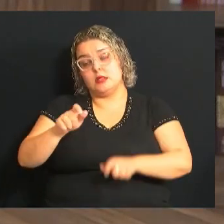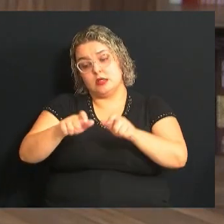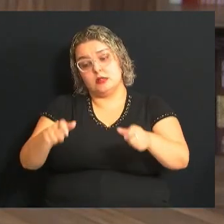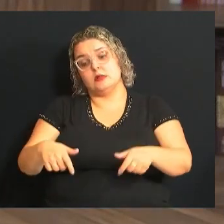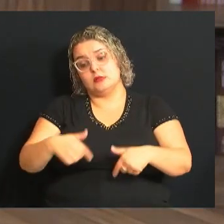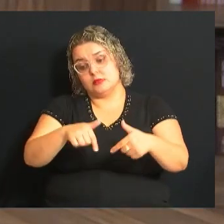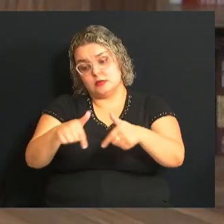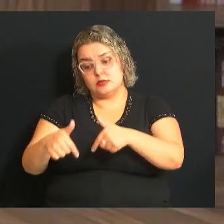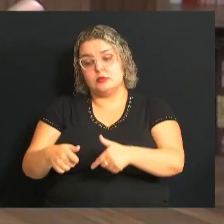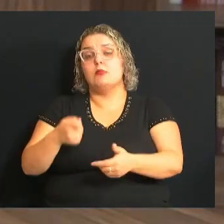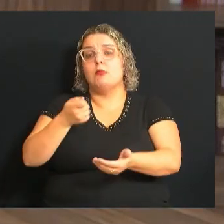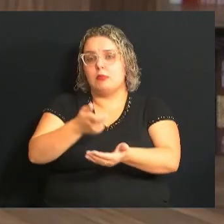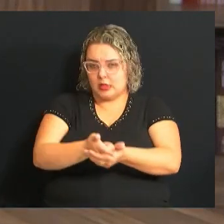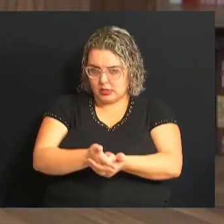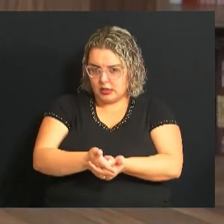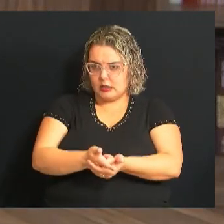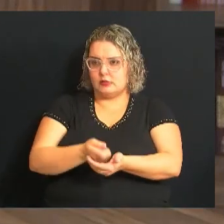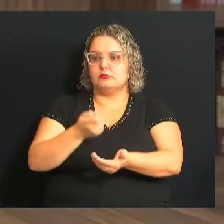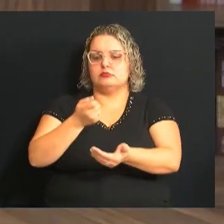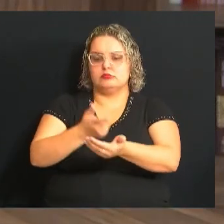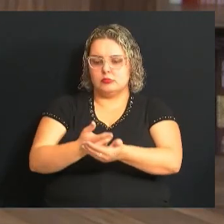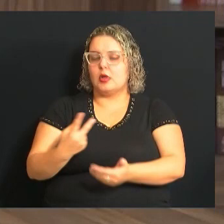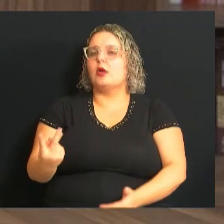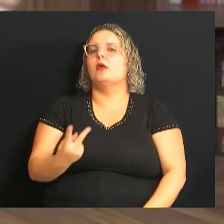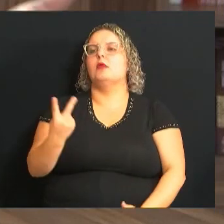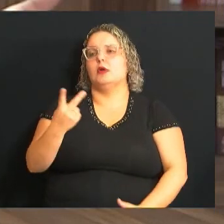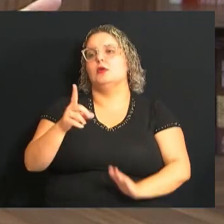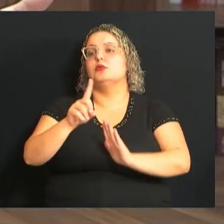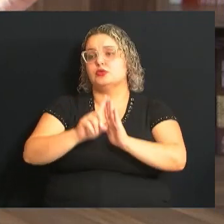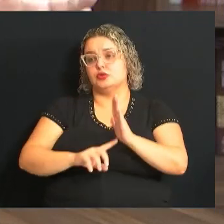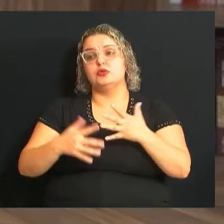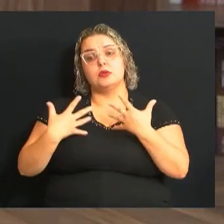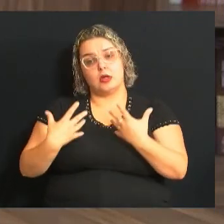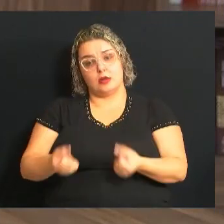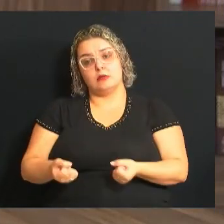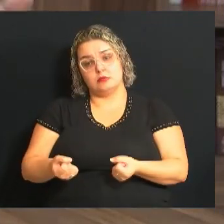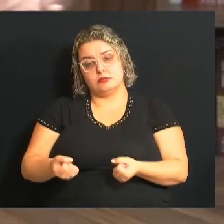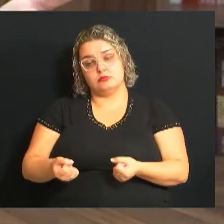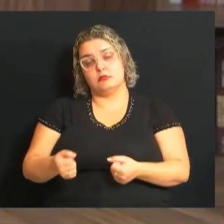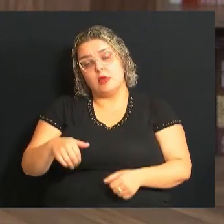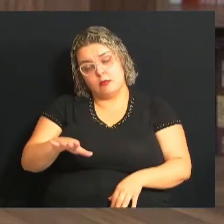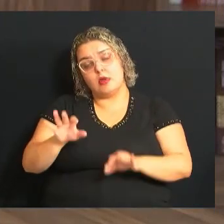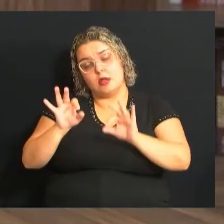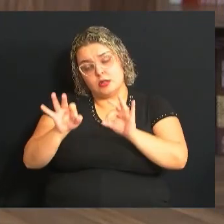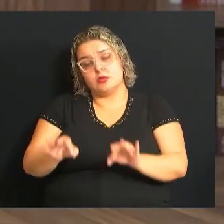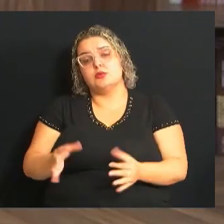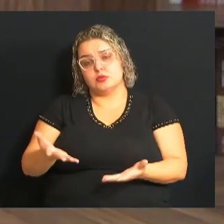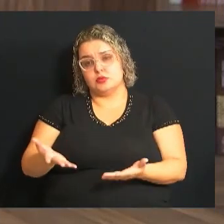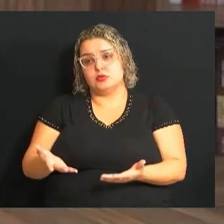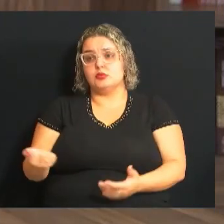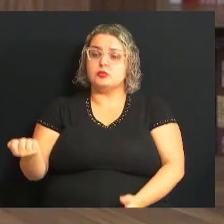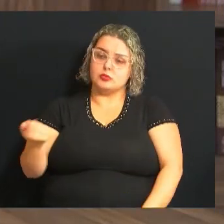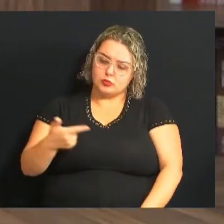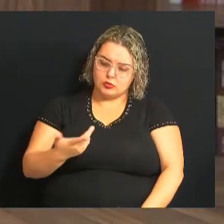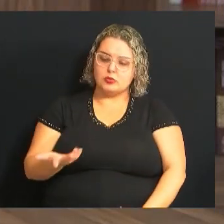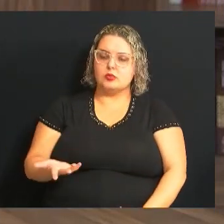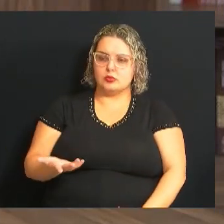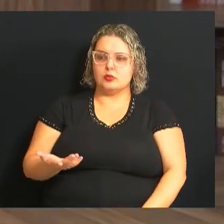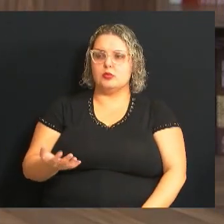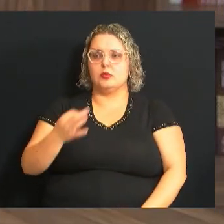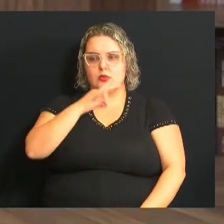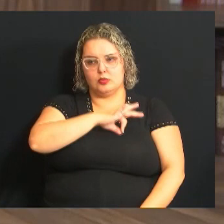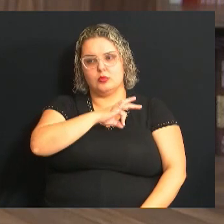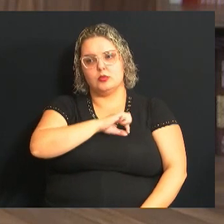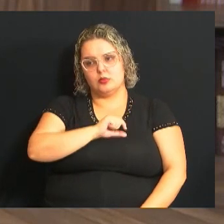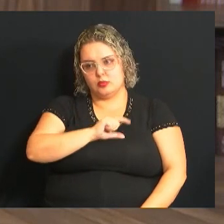contributiva dele, contribuindo com o valor que teriam direito a receber. Então, nada mais justo, né, mais justo do que um aumento na aposentadoria